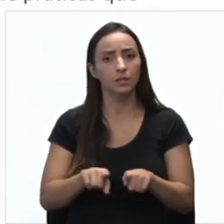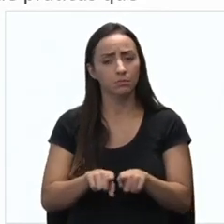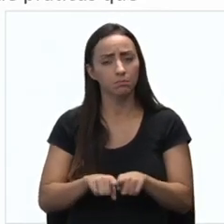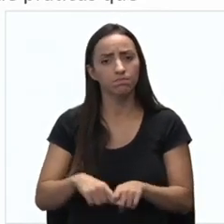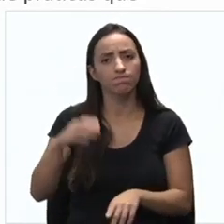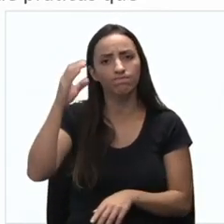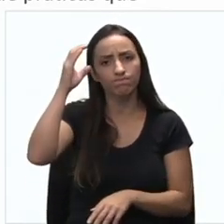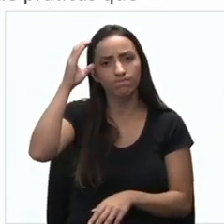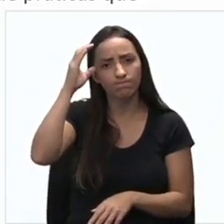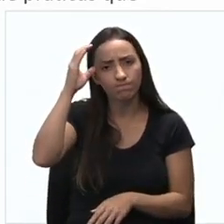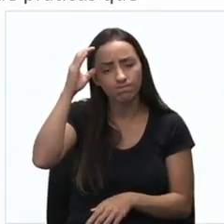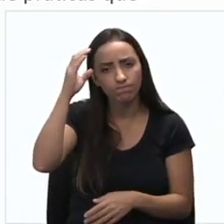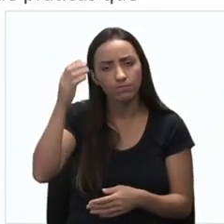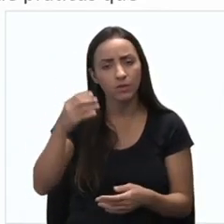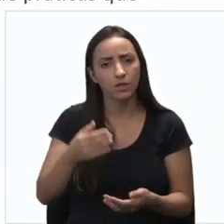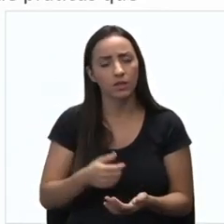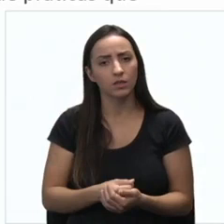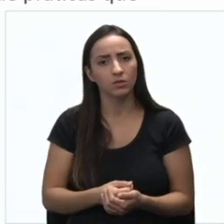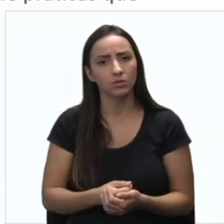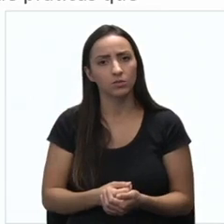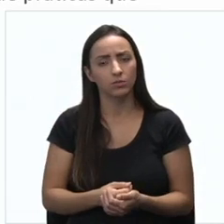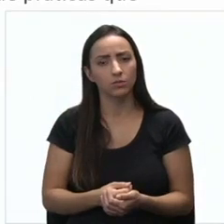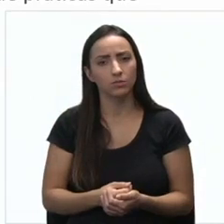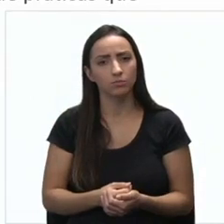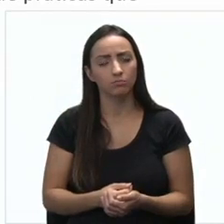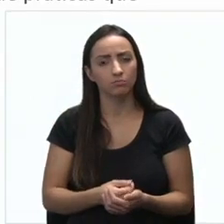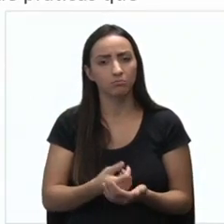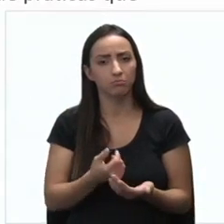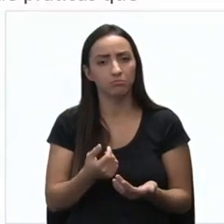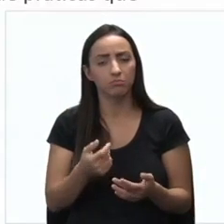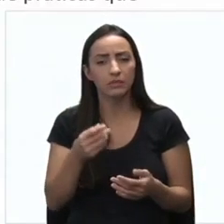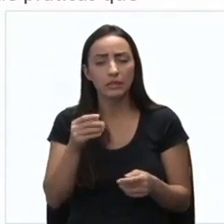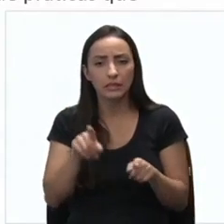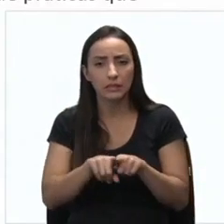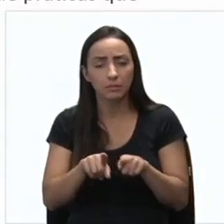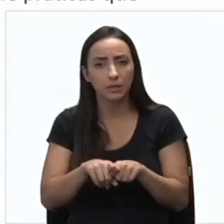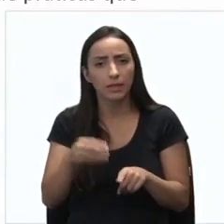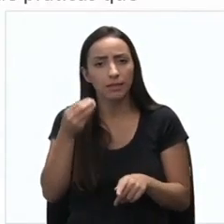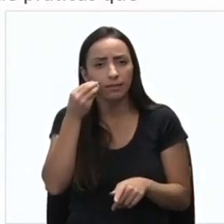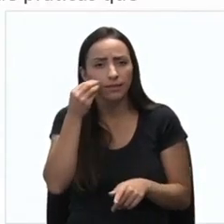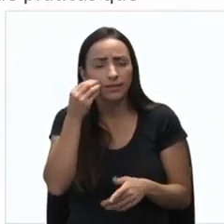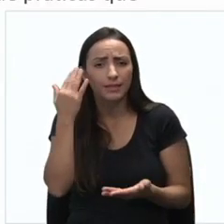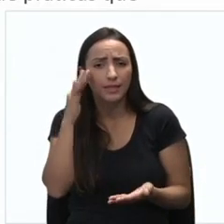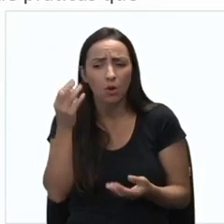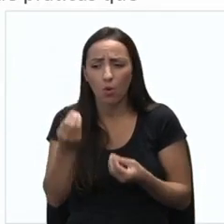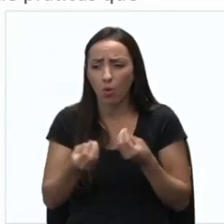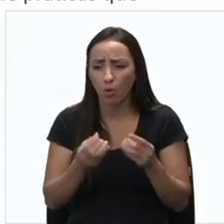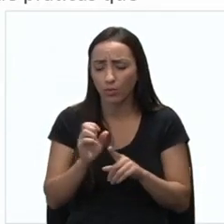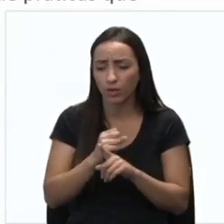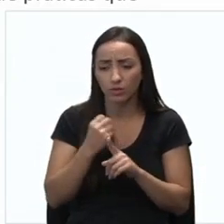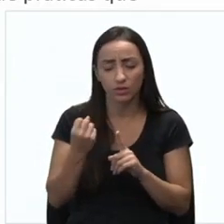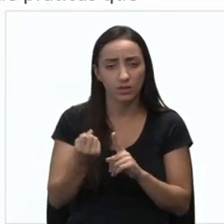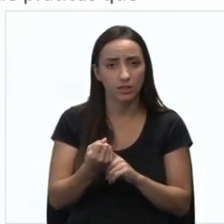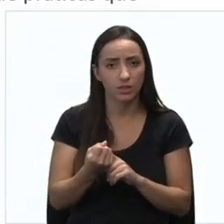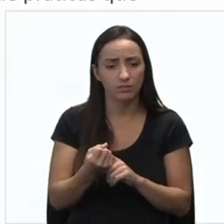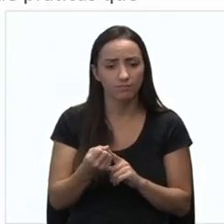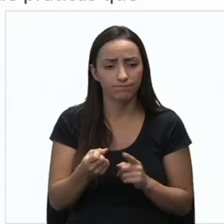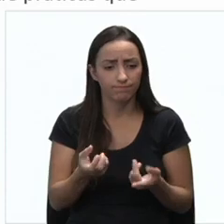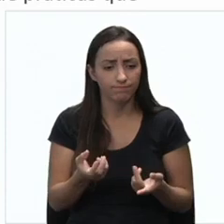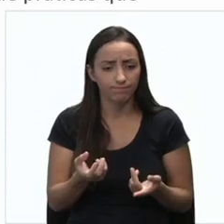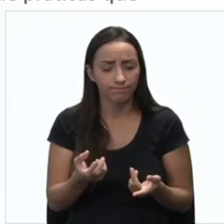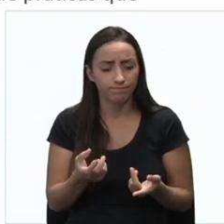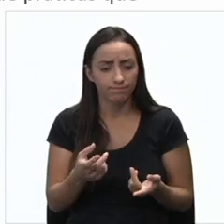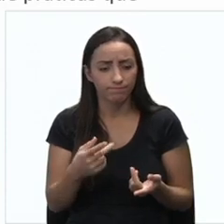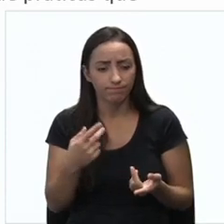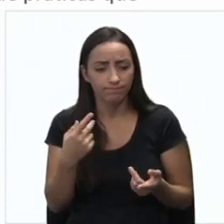Conscientizar sobre a prevenção e também buscar compreender o modo como a sociedade percebe as